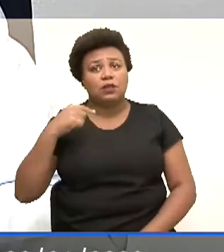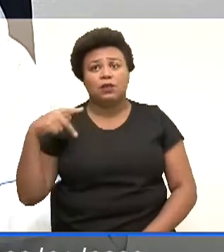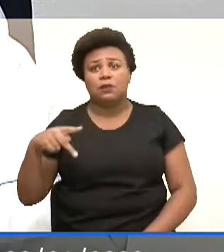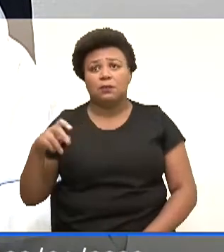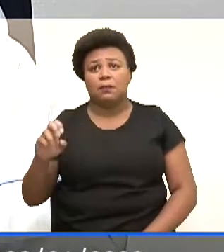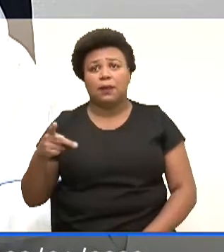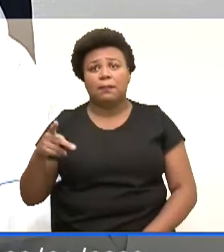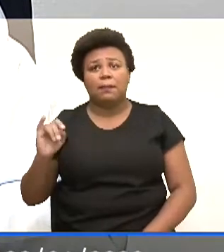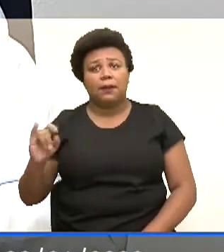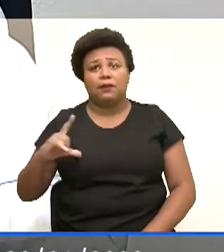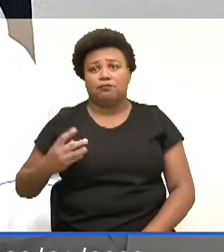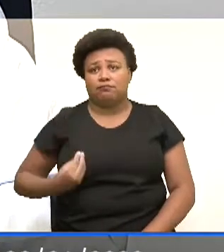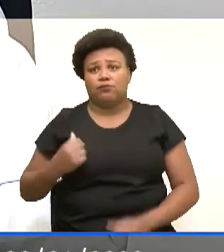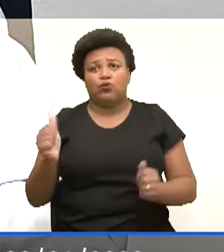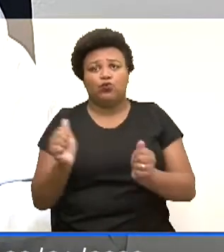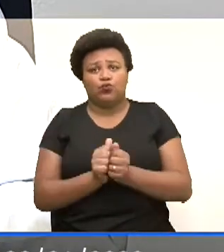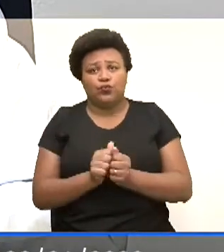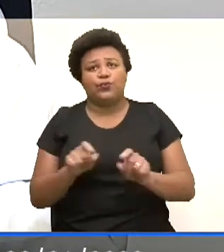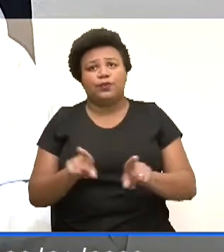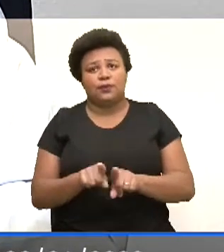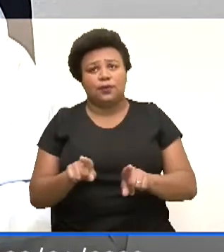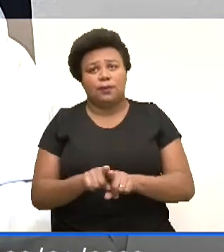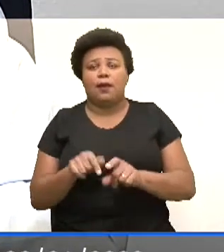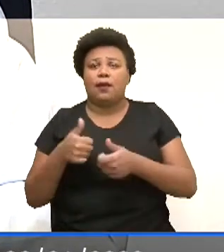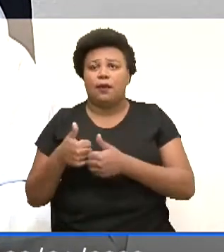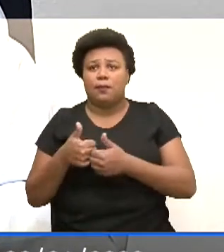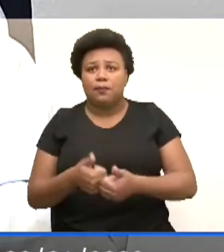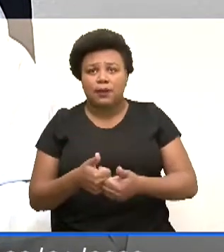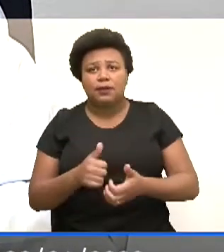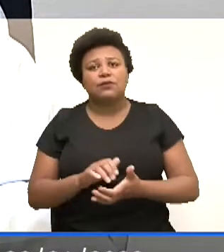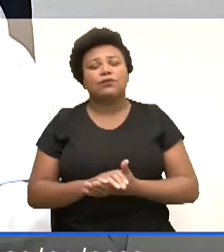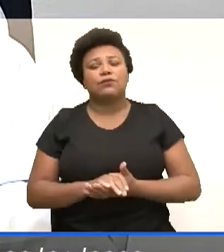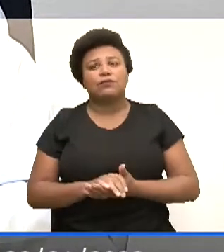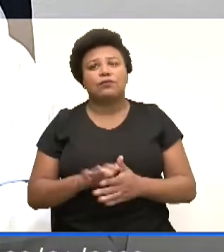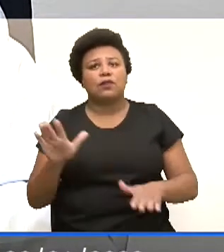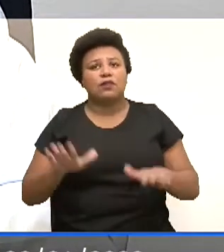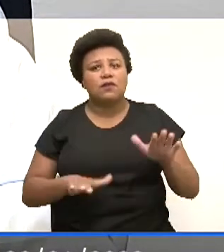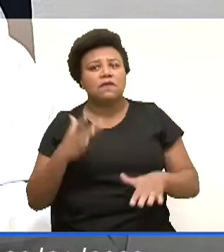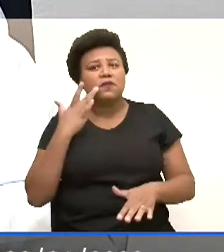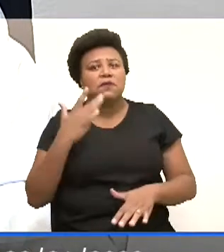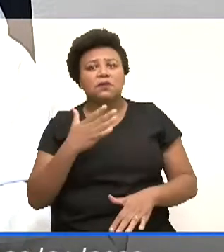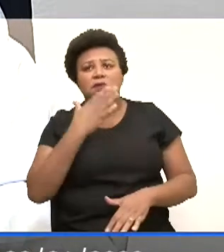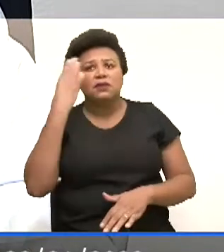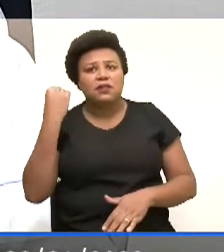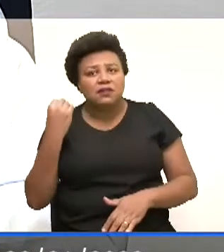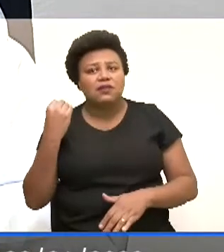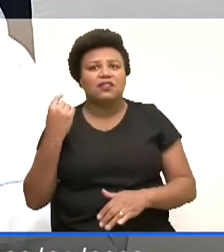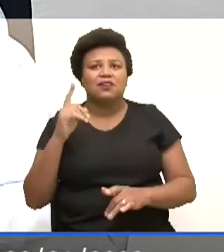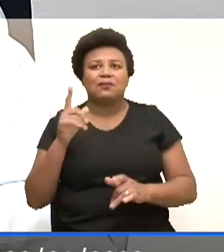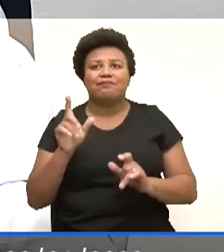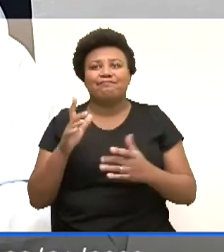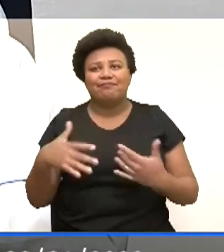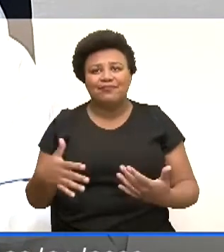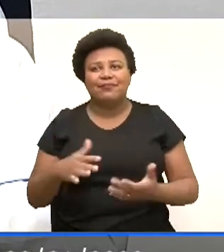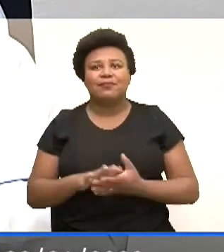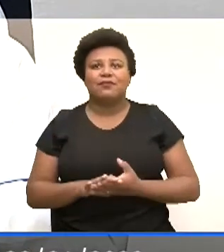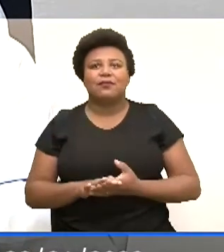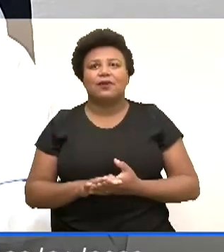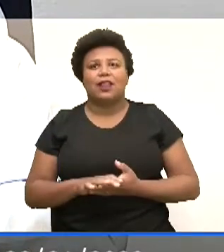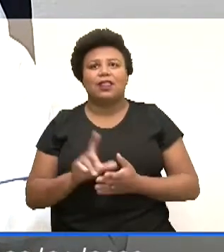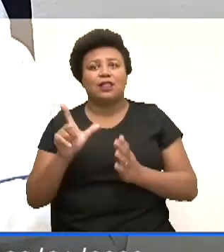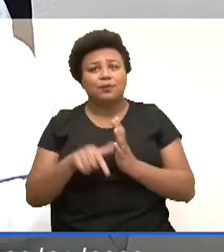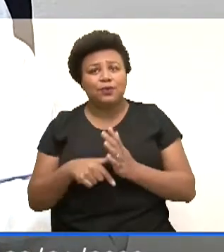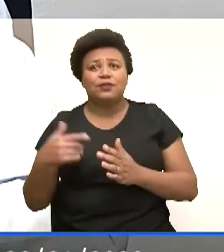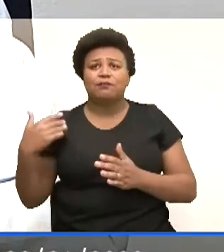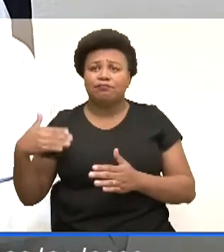Vargas, também, que está nos acompanhando, talvez, não sei se esqueci de alguém, mas, enfim, depois no